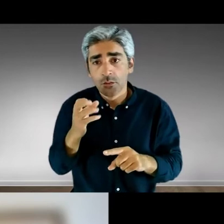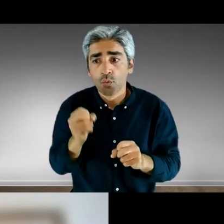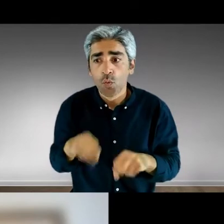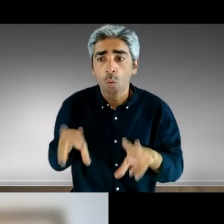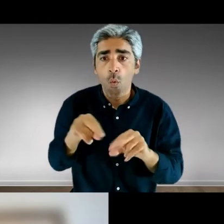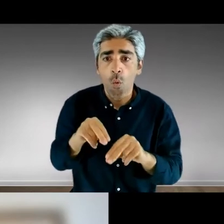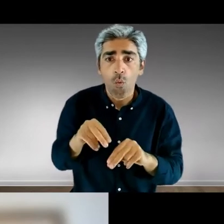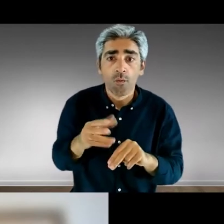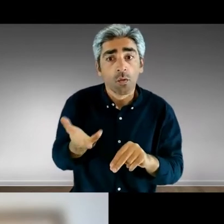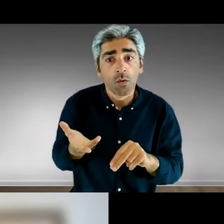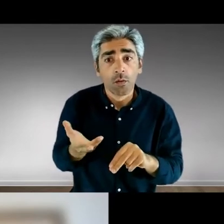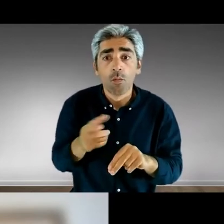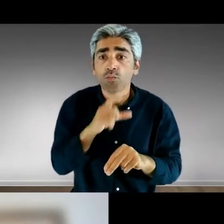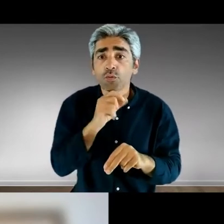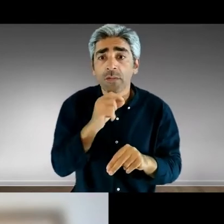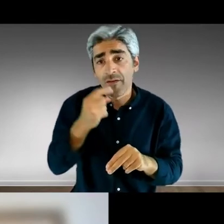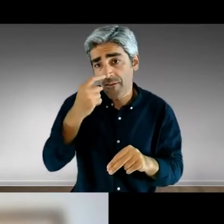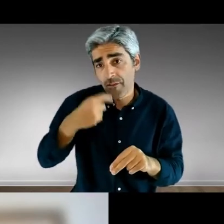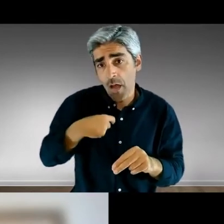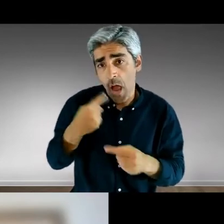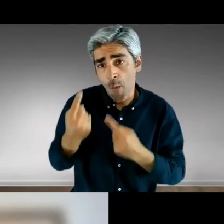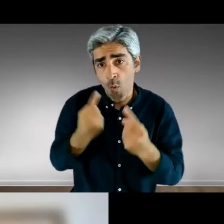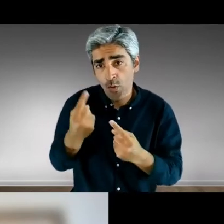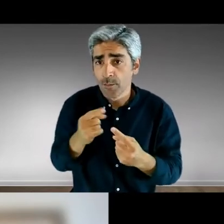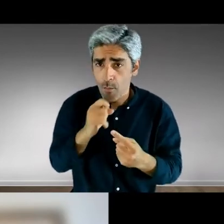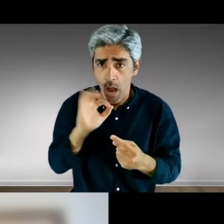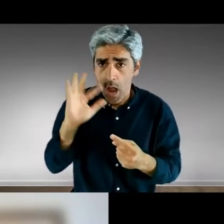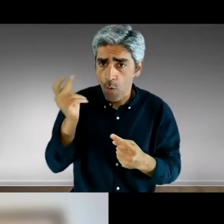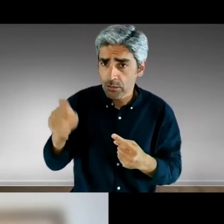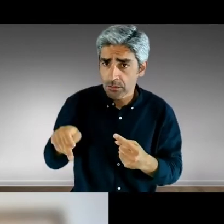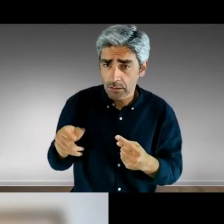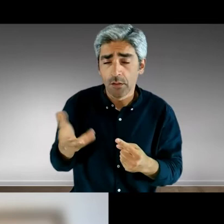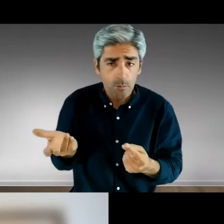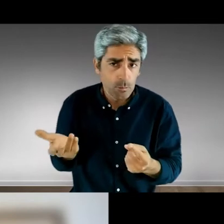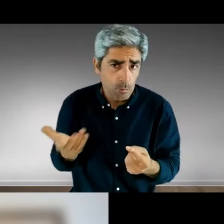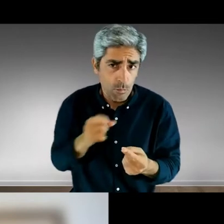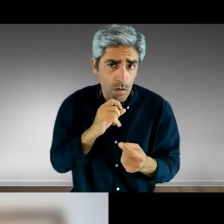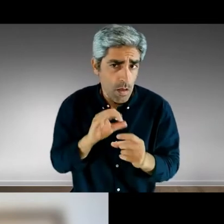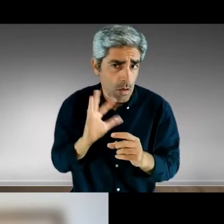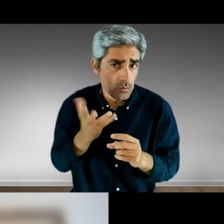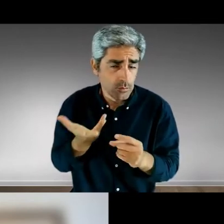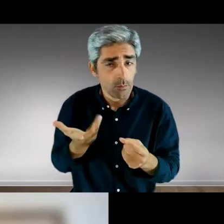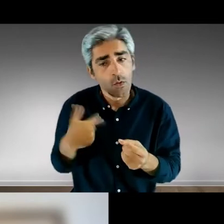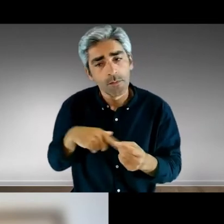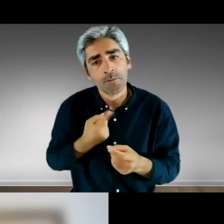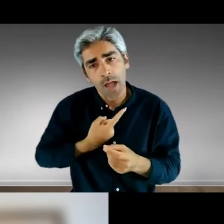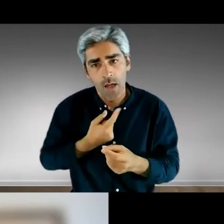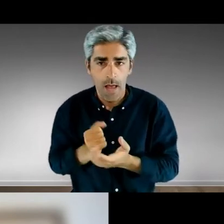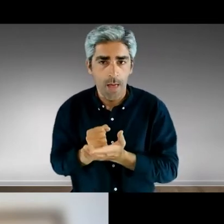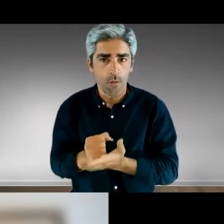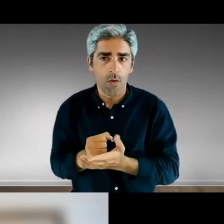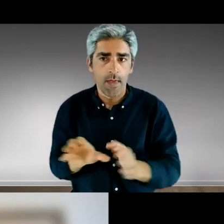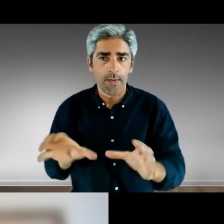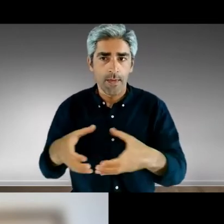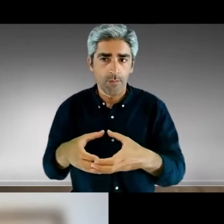novo, a probabilidade de eu fazer algo errado é grande, e é aí que nós entramos para dar suporte às nossas equipas, não é?